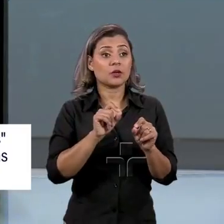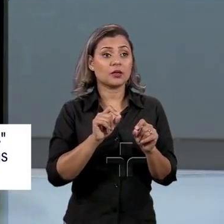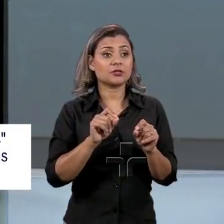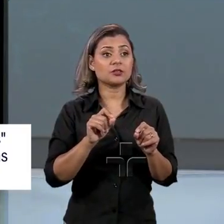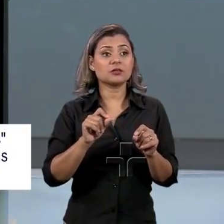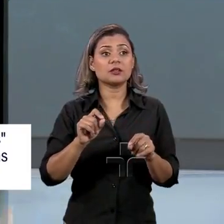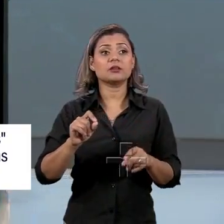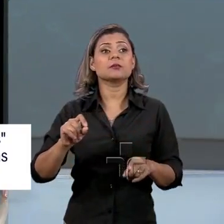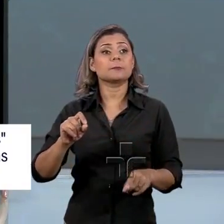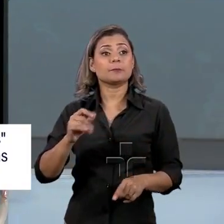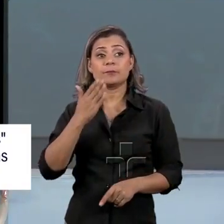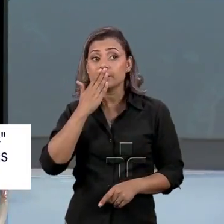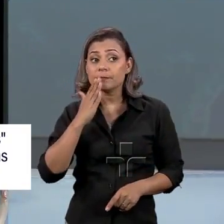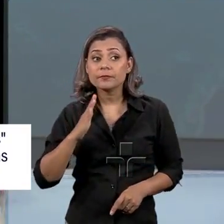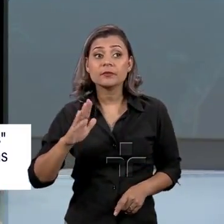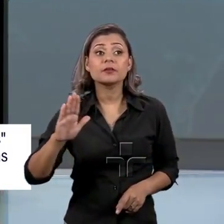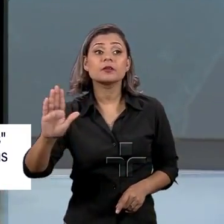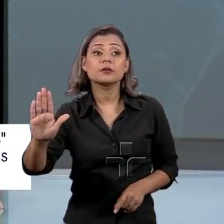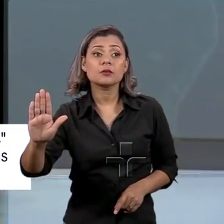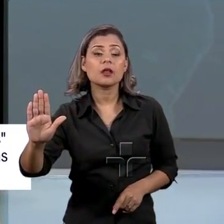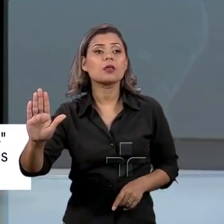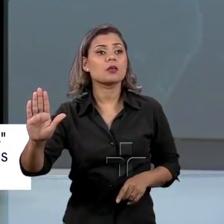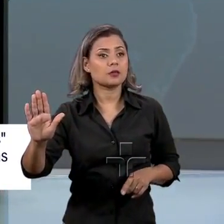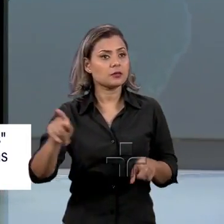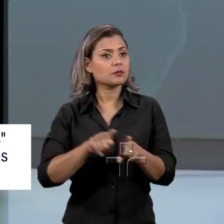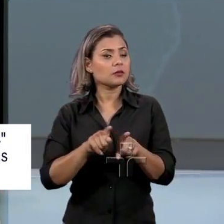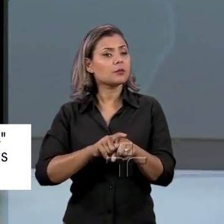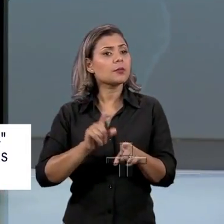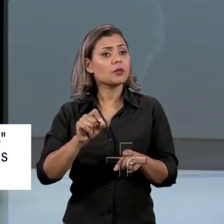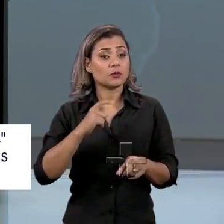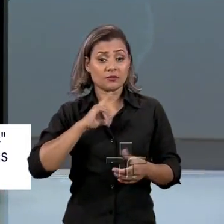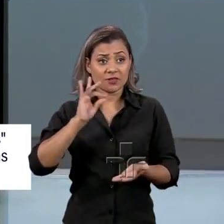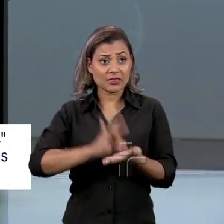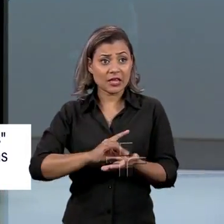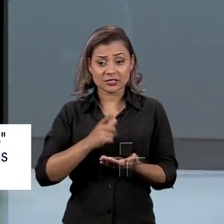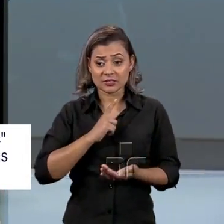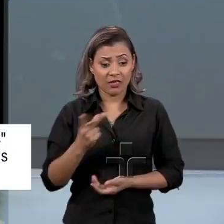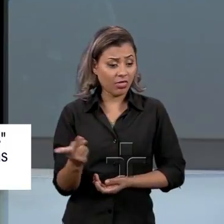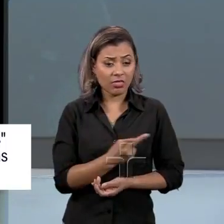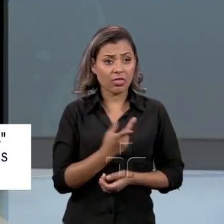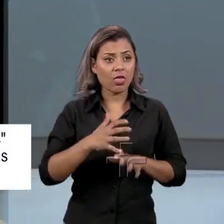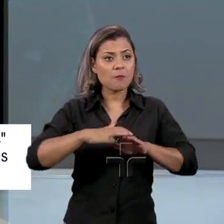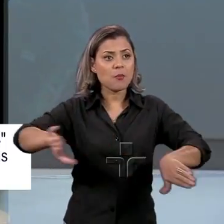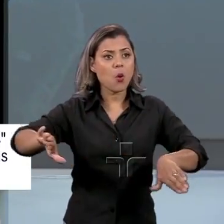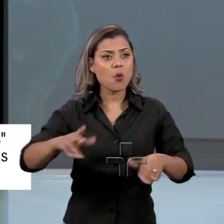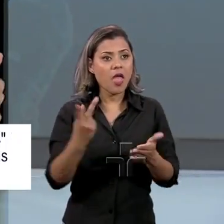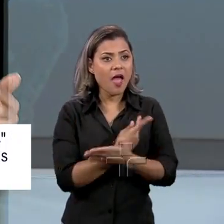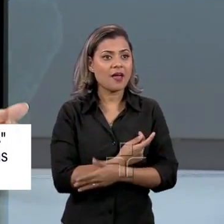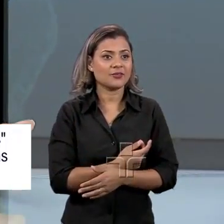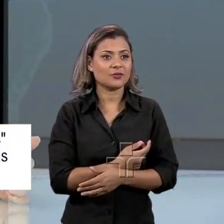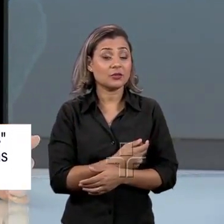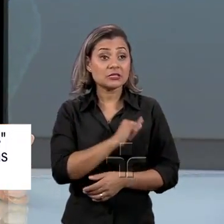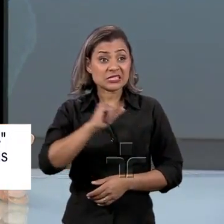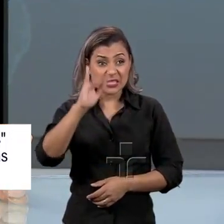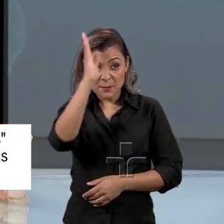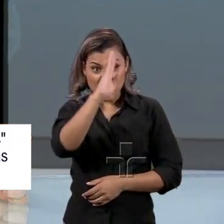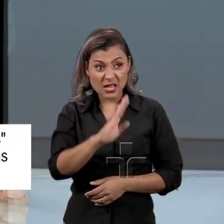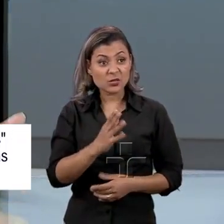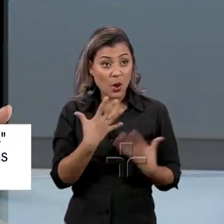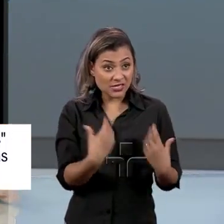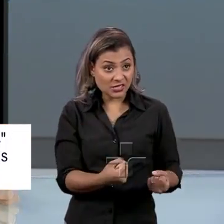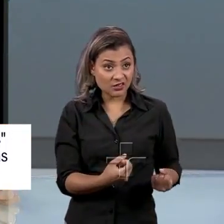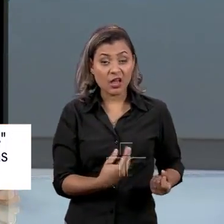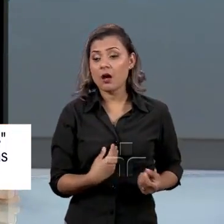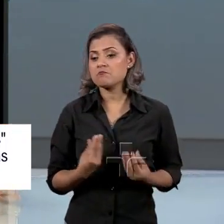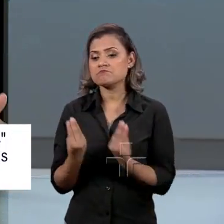que essa anexação é ilegal, então o que existe ali é uma situação de ilegalidade. Se o Brasil der legitimidade a essa situação